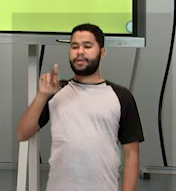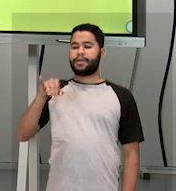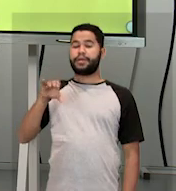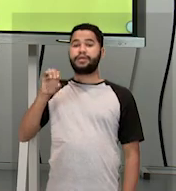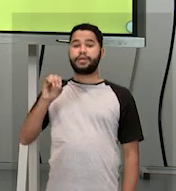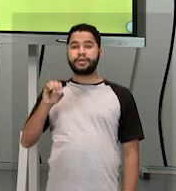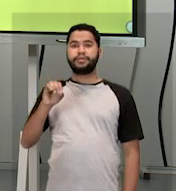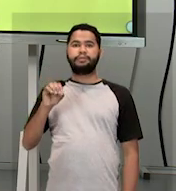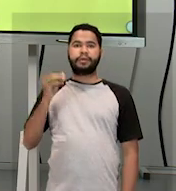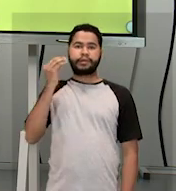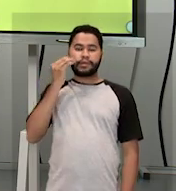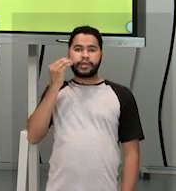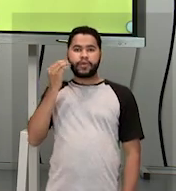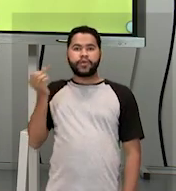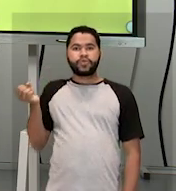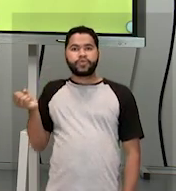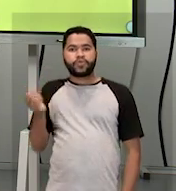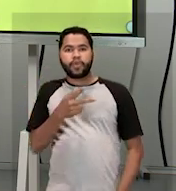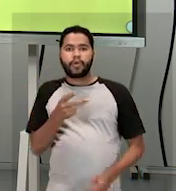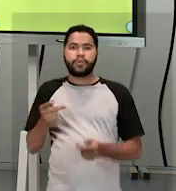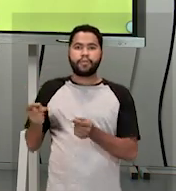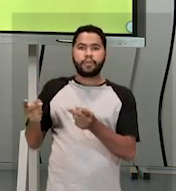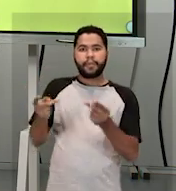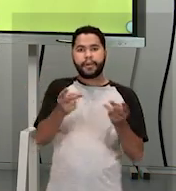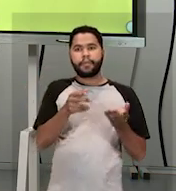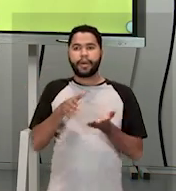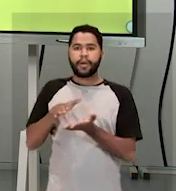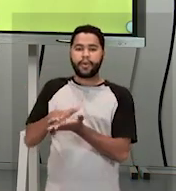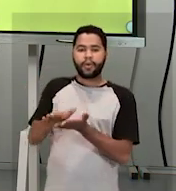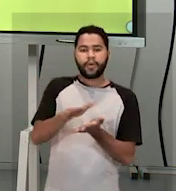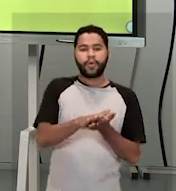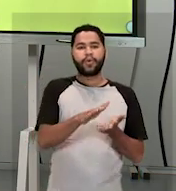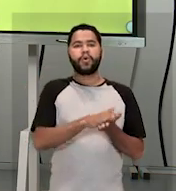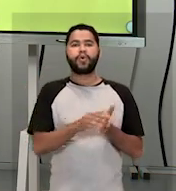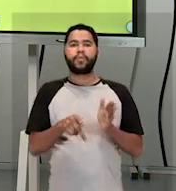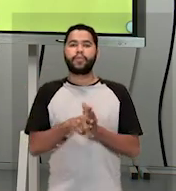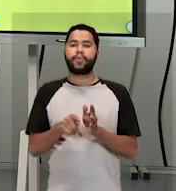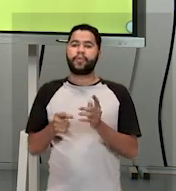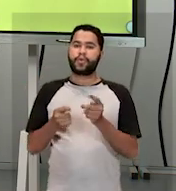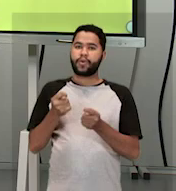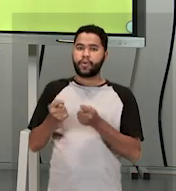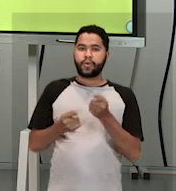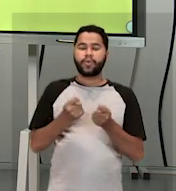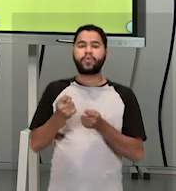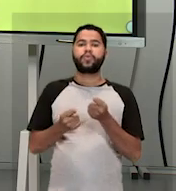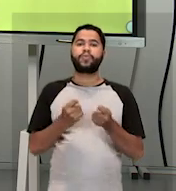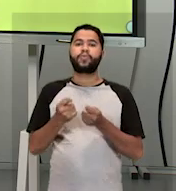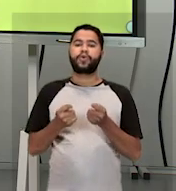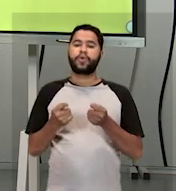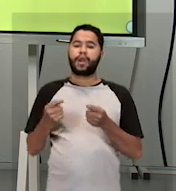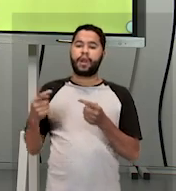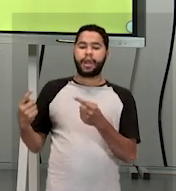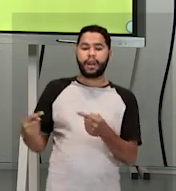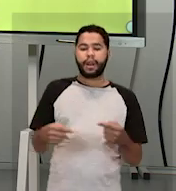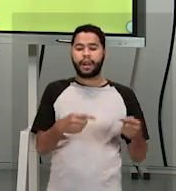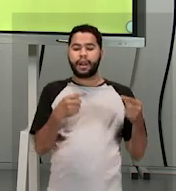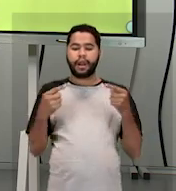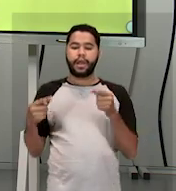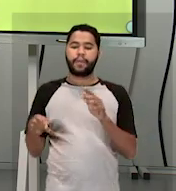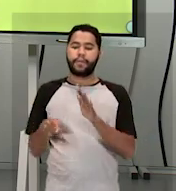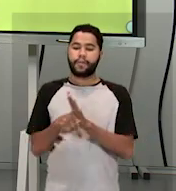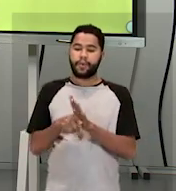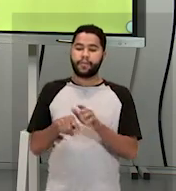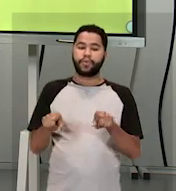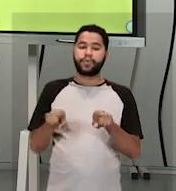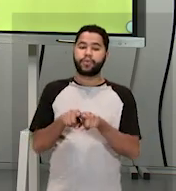por novos mercados consumidores, a questão econômica, o teor econômico do conflito se configura